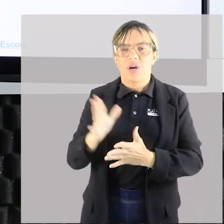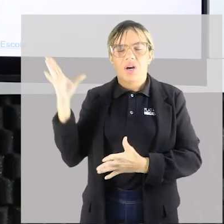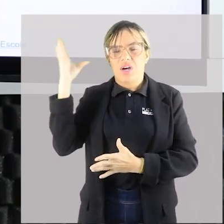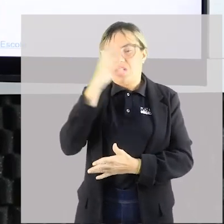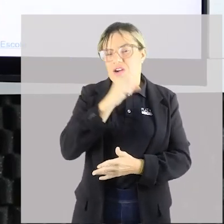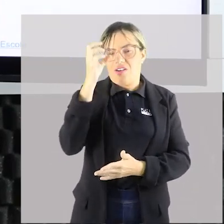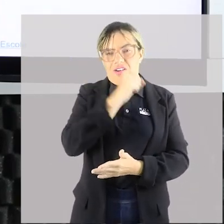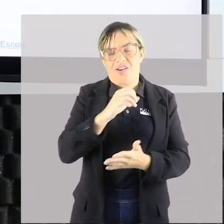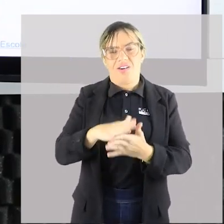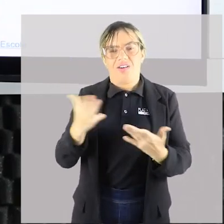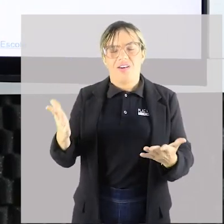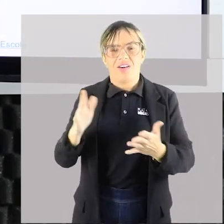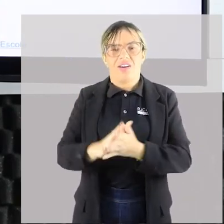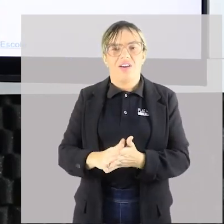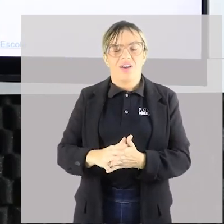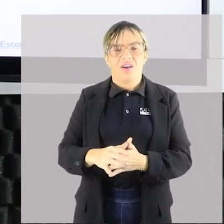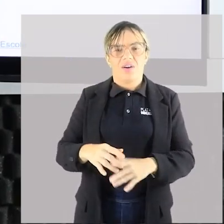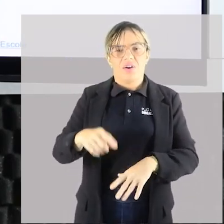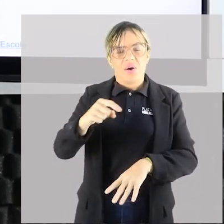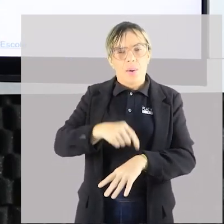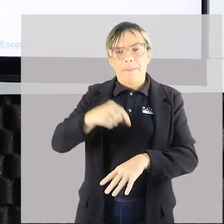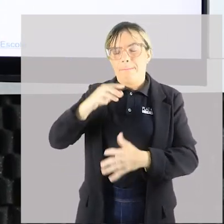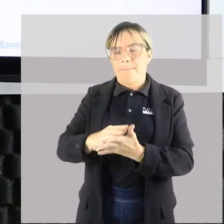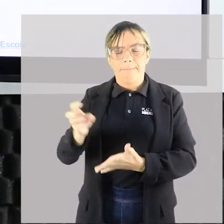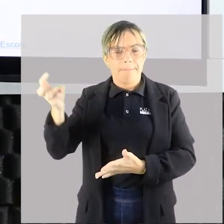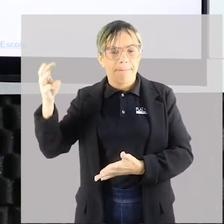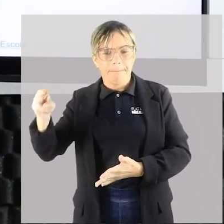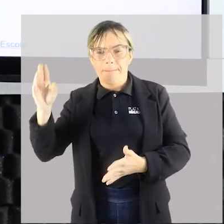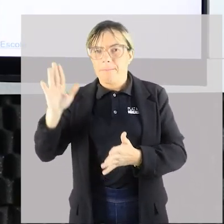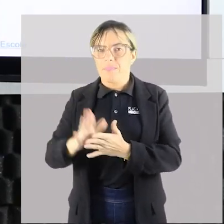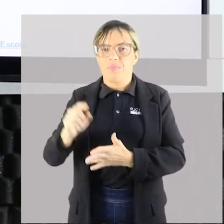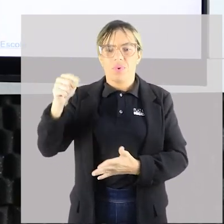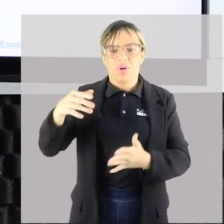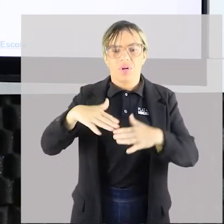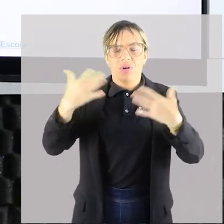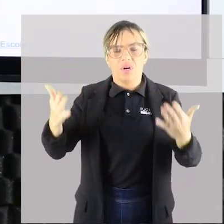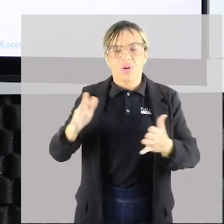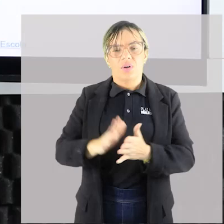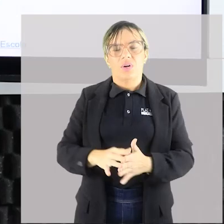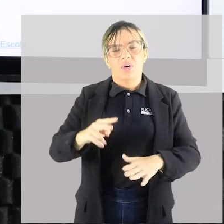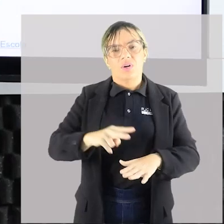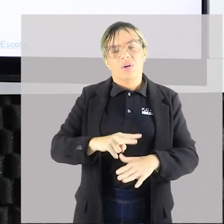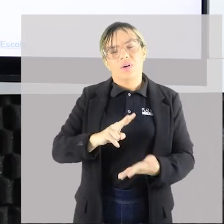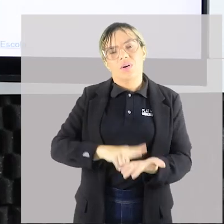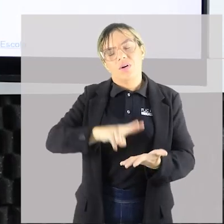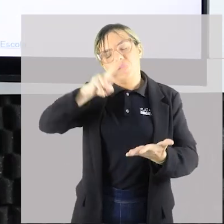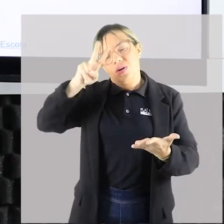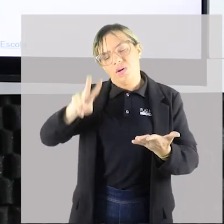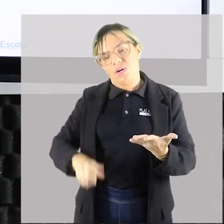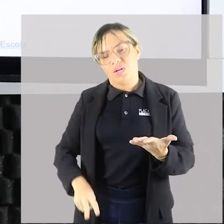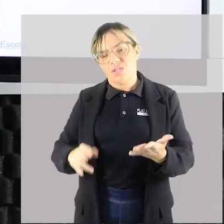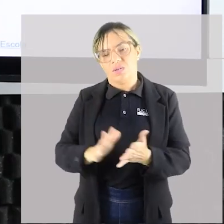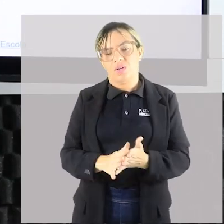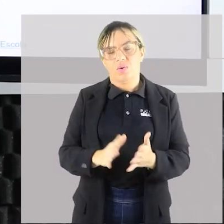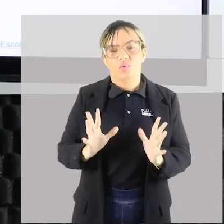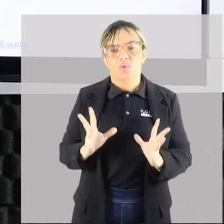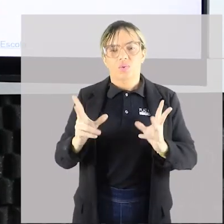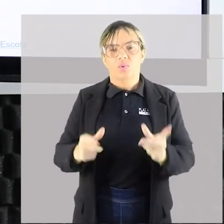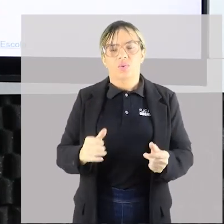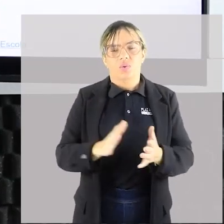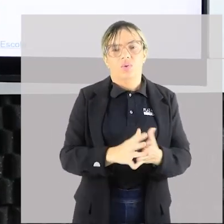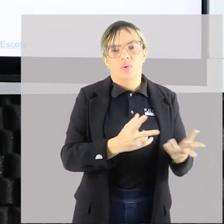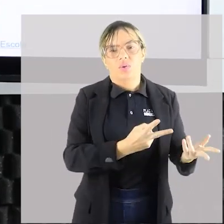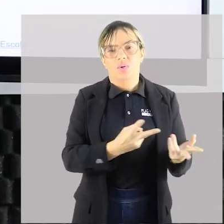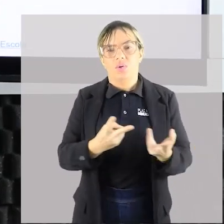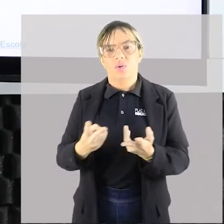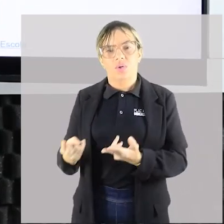questão de horas, tá certo? E qual seria a desvantagem? Elas são todas iguais, ou seja, se você tomar